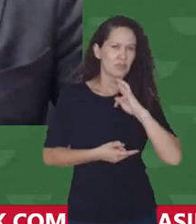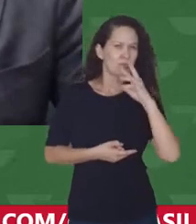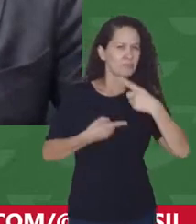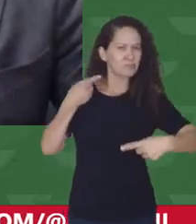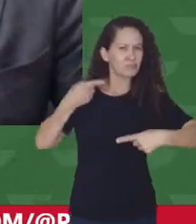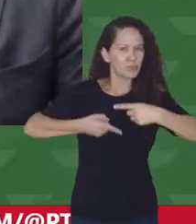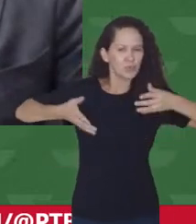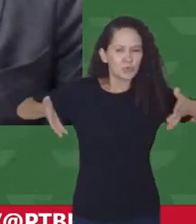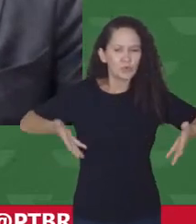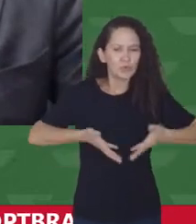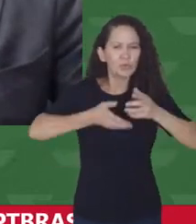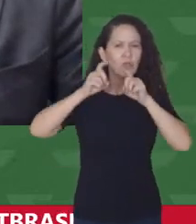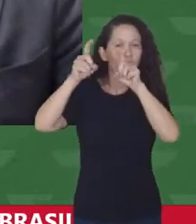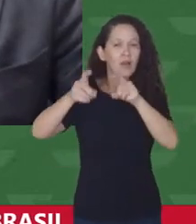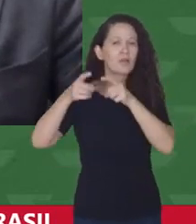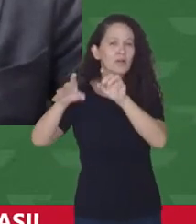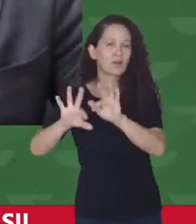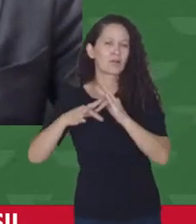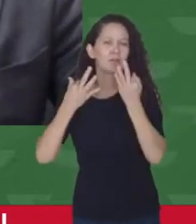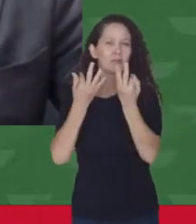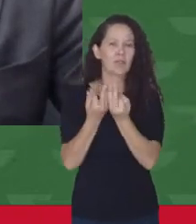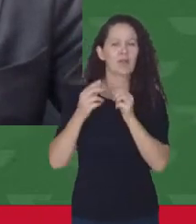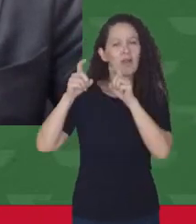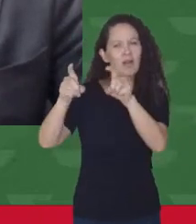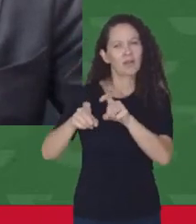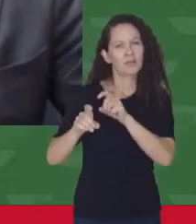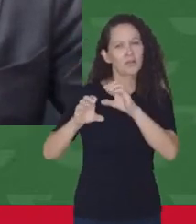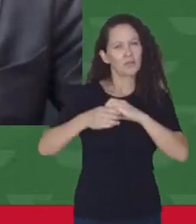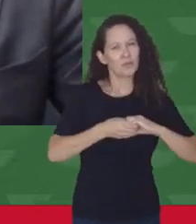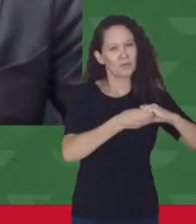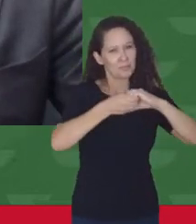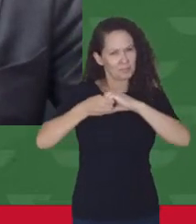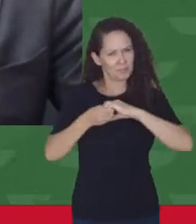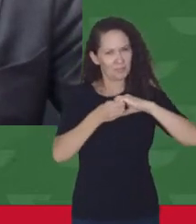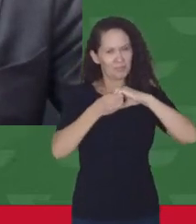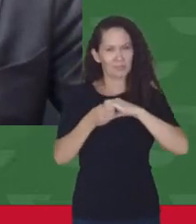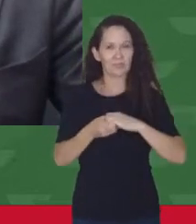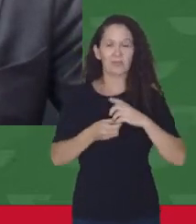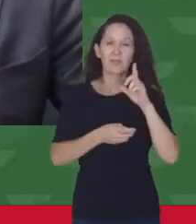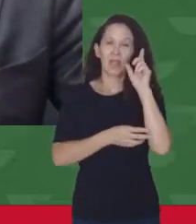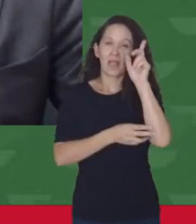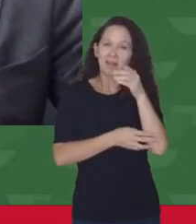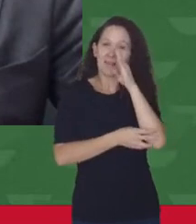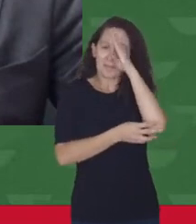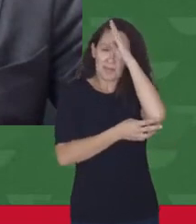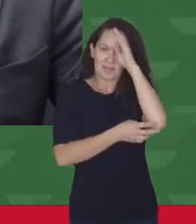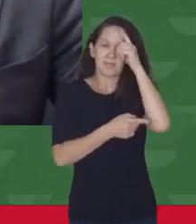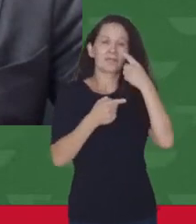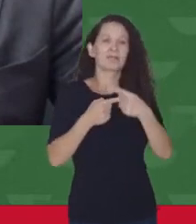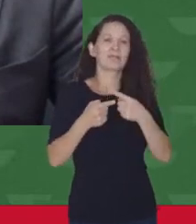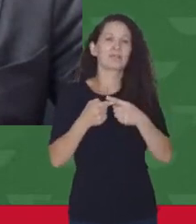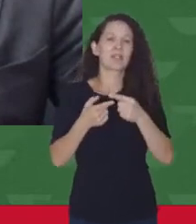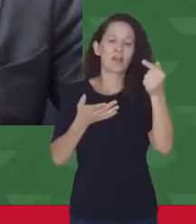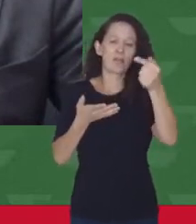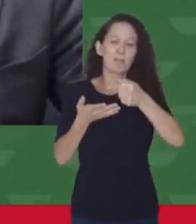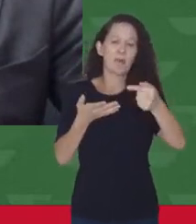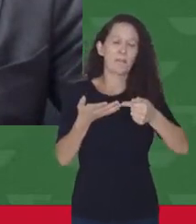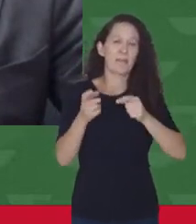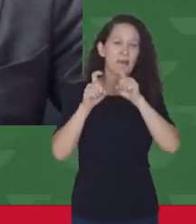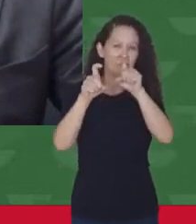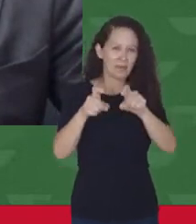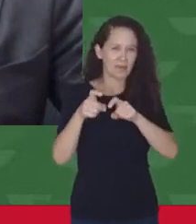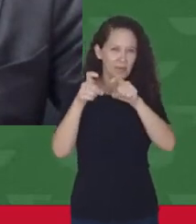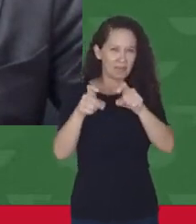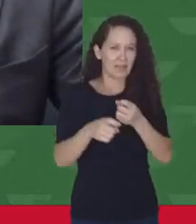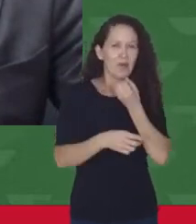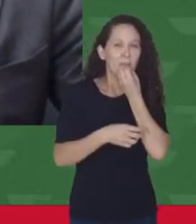políticas de incentivo à agricultura familiar, à agricultura cooperativada, que eram fundamentais porque são esses produtores que